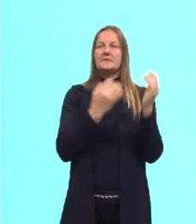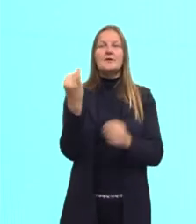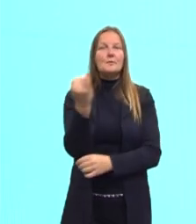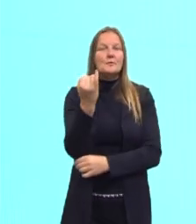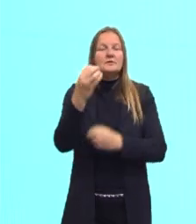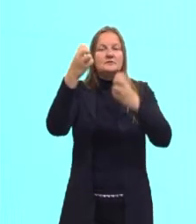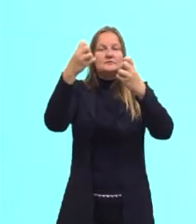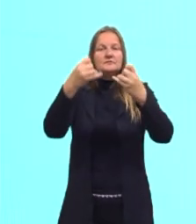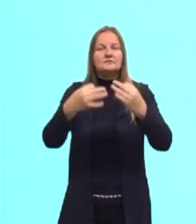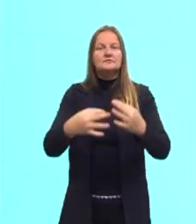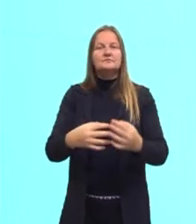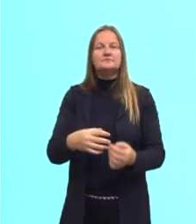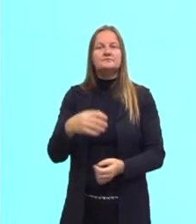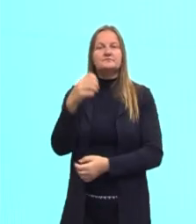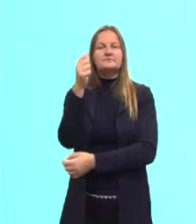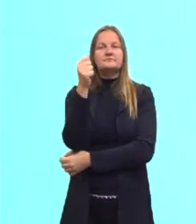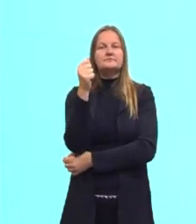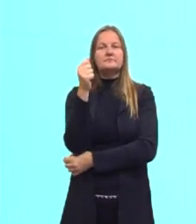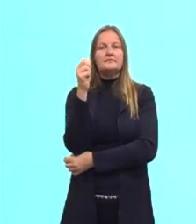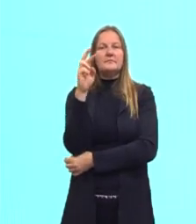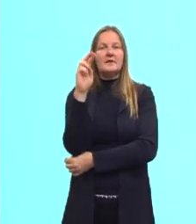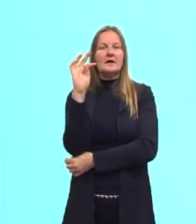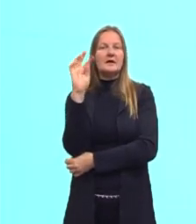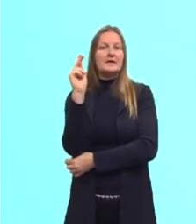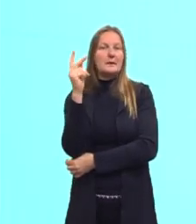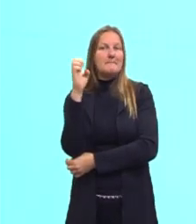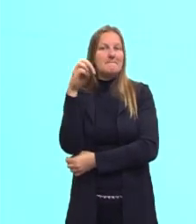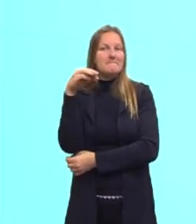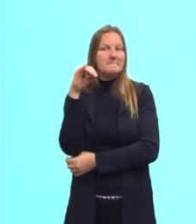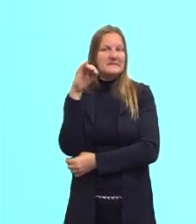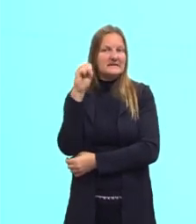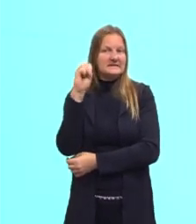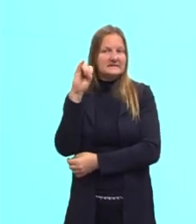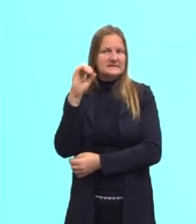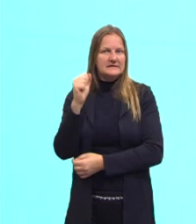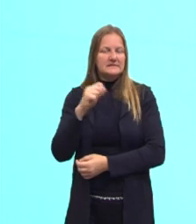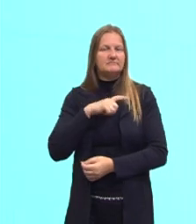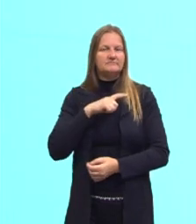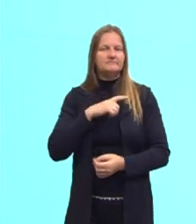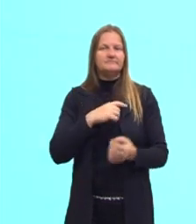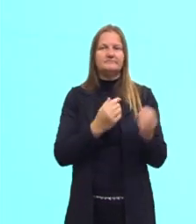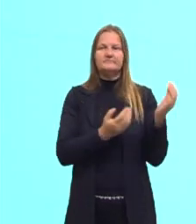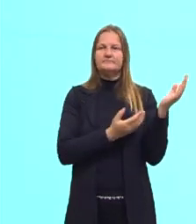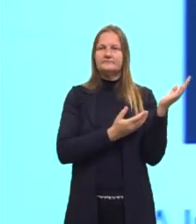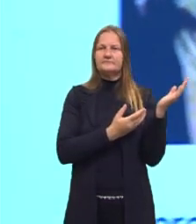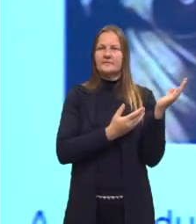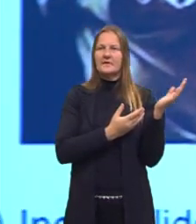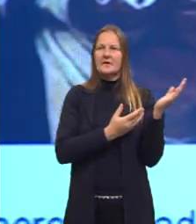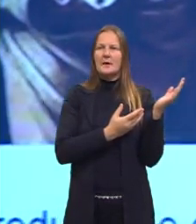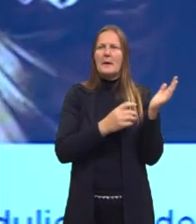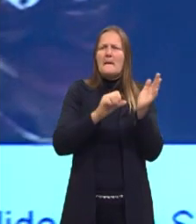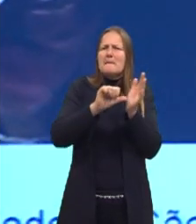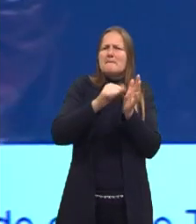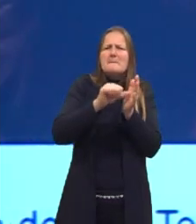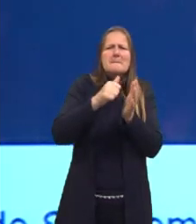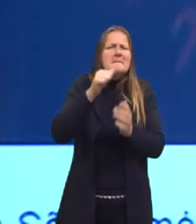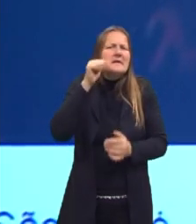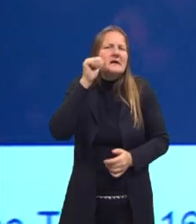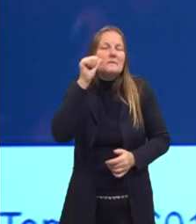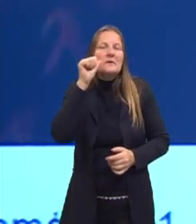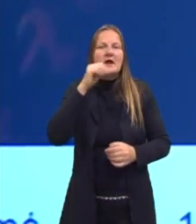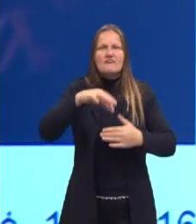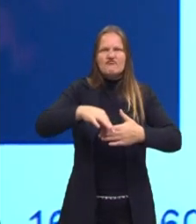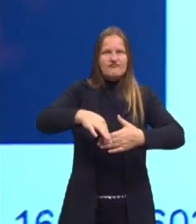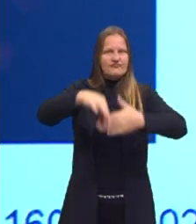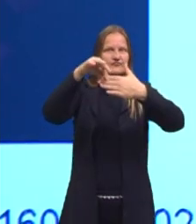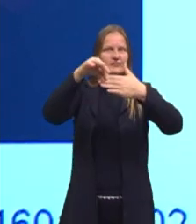falar da Artemis e a gente leque porque a artemísia é uma é uma das primeiras mulheres assim que